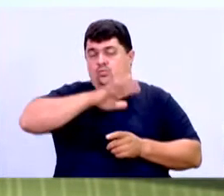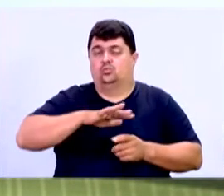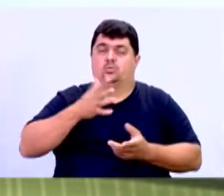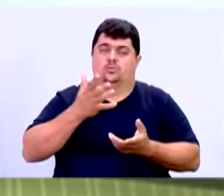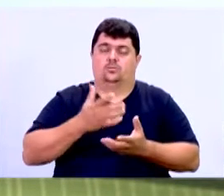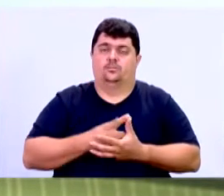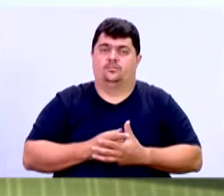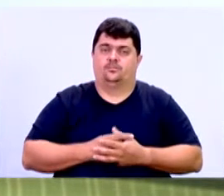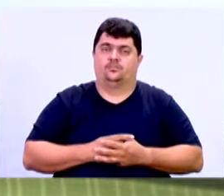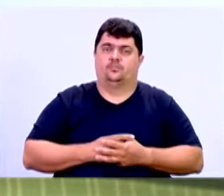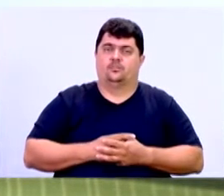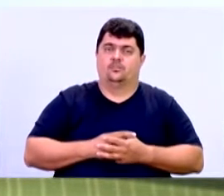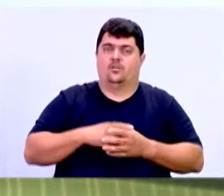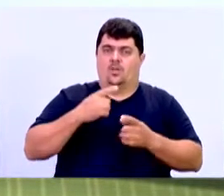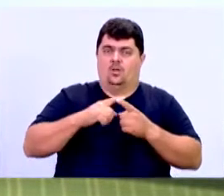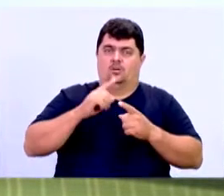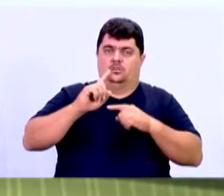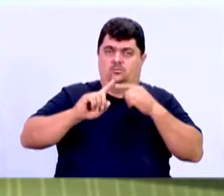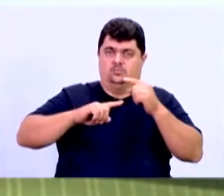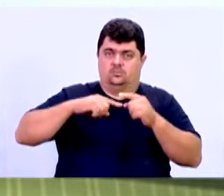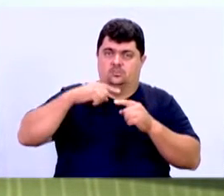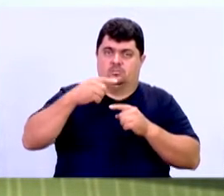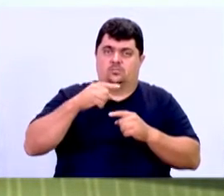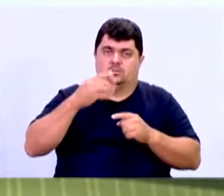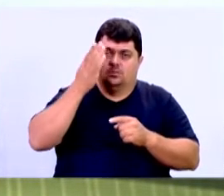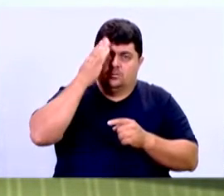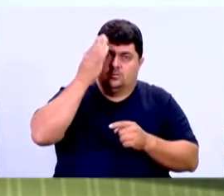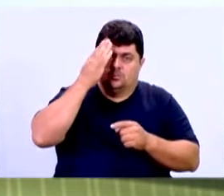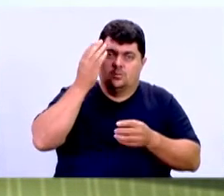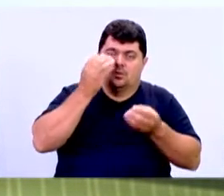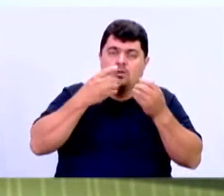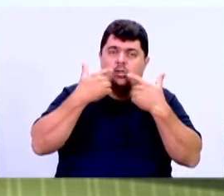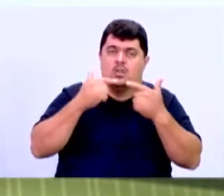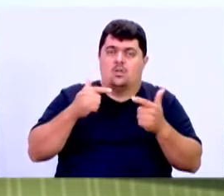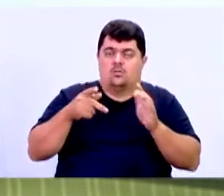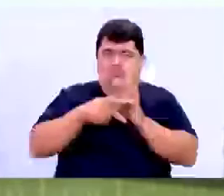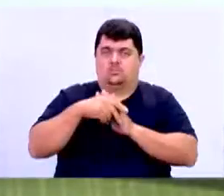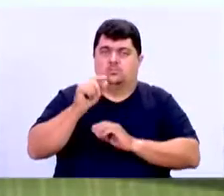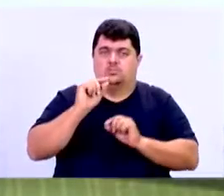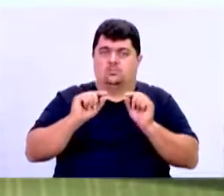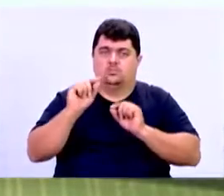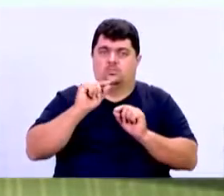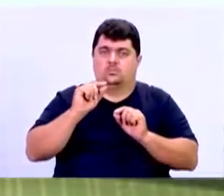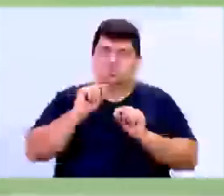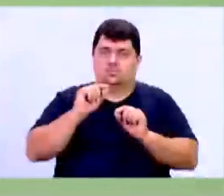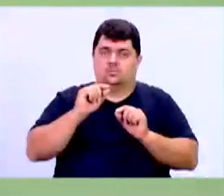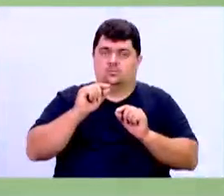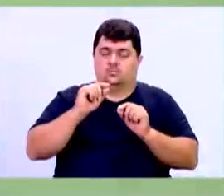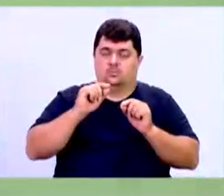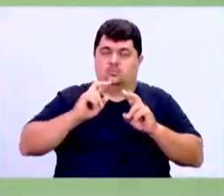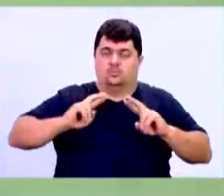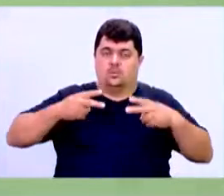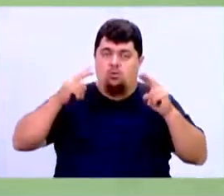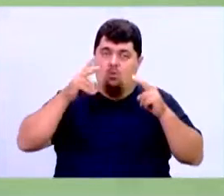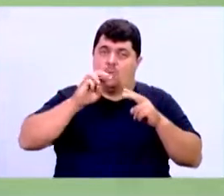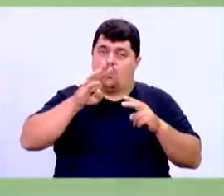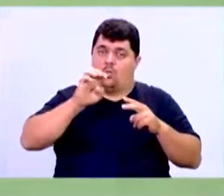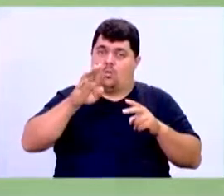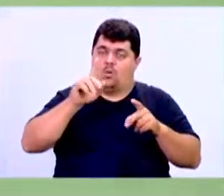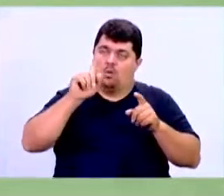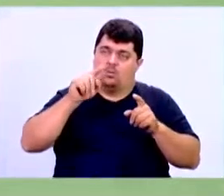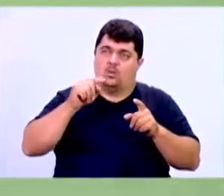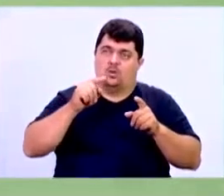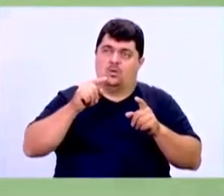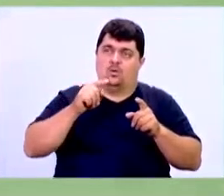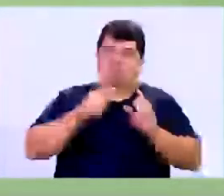E para depois a gente poder entender a linguagem em si propriamente dita. Então, o desenvolvimento web ele é utilizado para